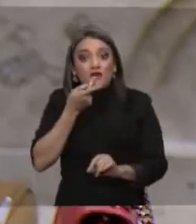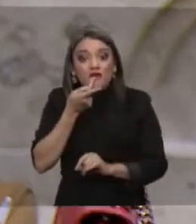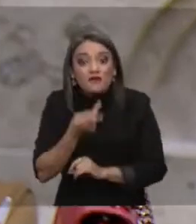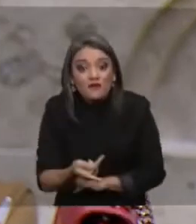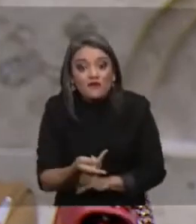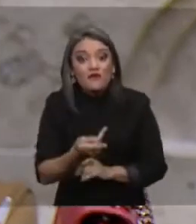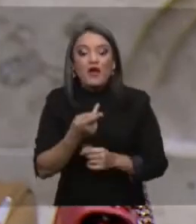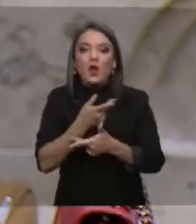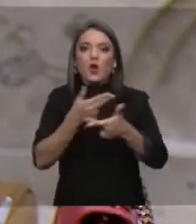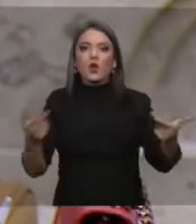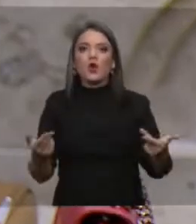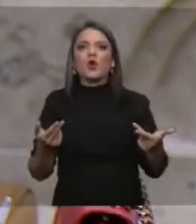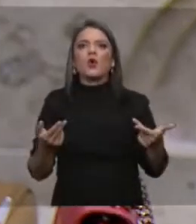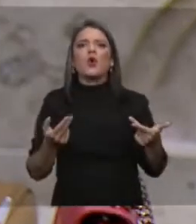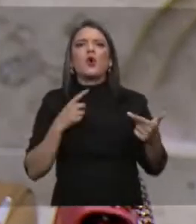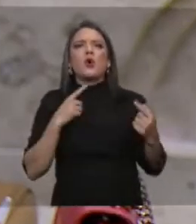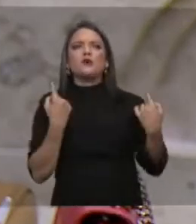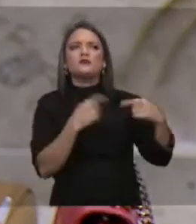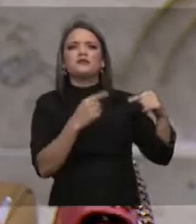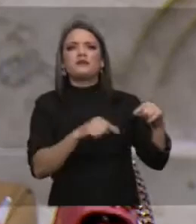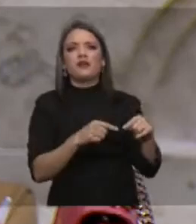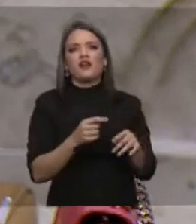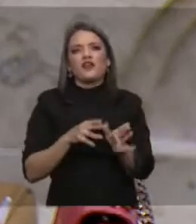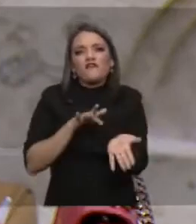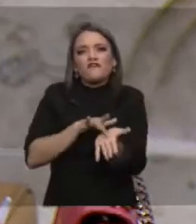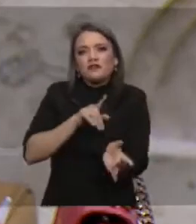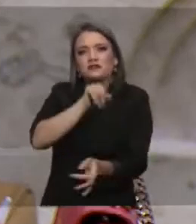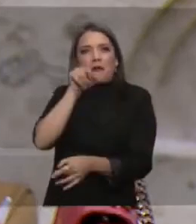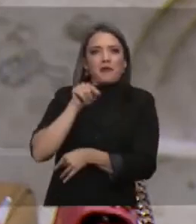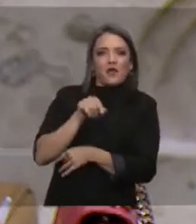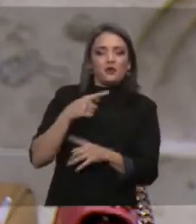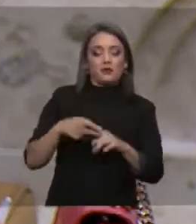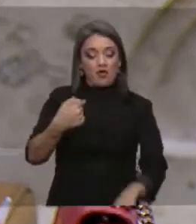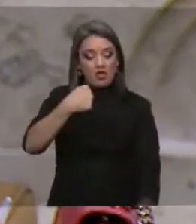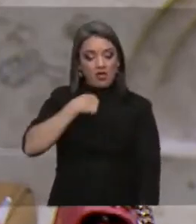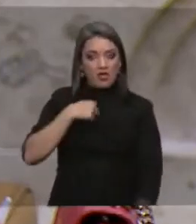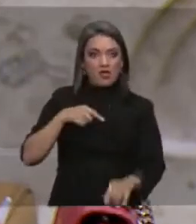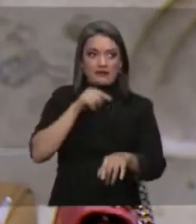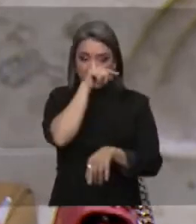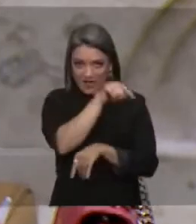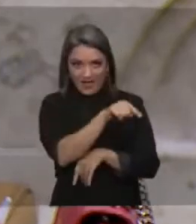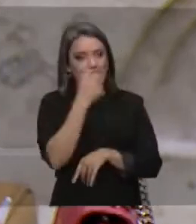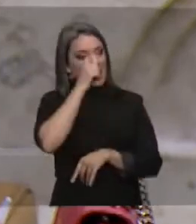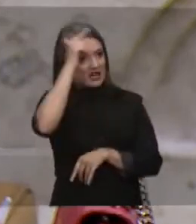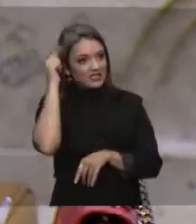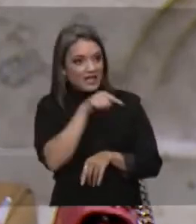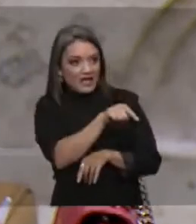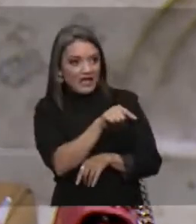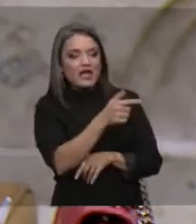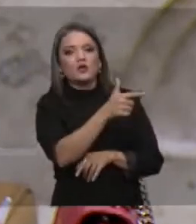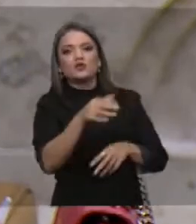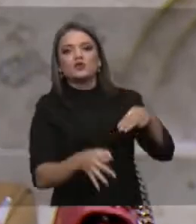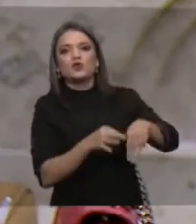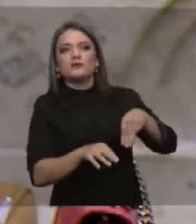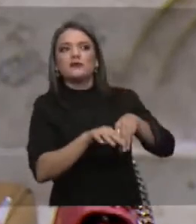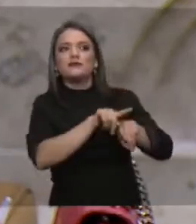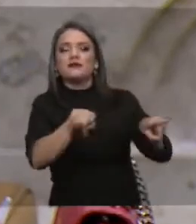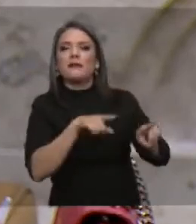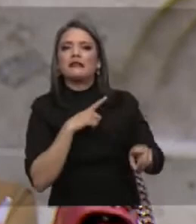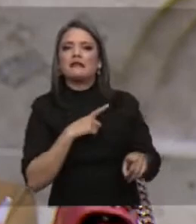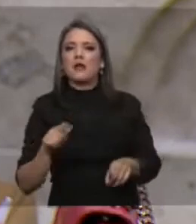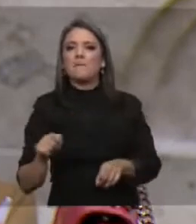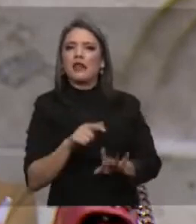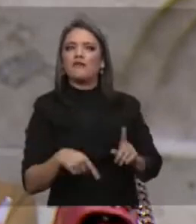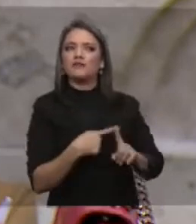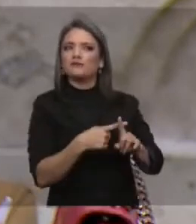quinta disfarçada de indagação, no sentido de que tanto ele como os outros ministros do Supremo gozariam de privilégios indevidos.